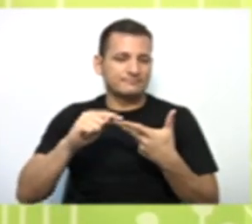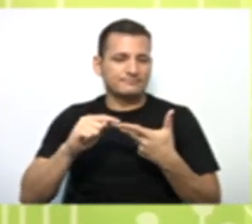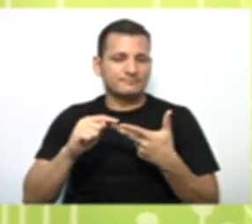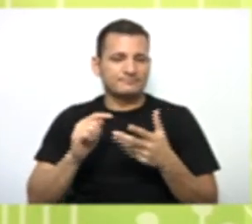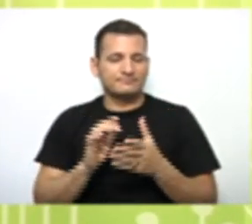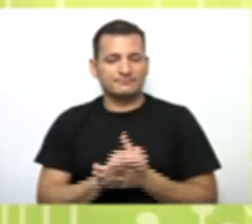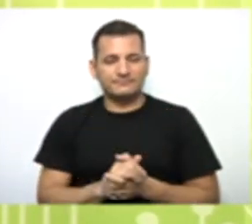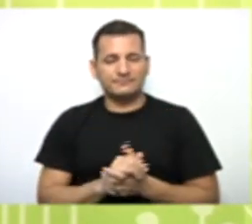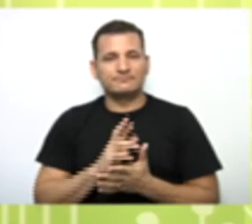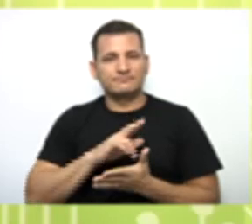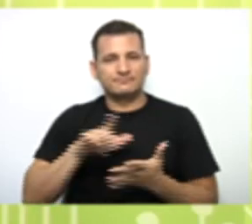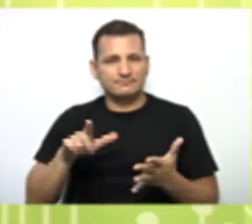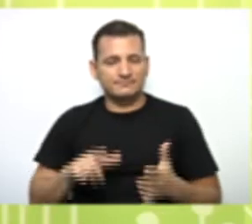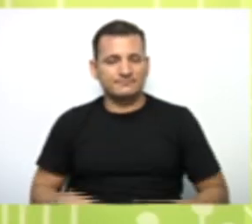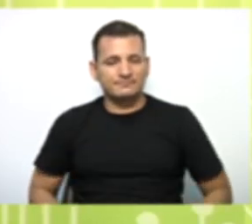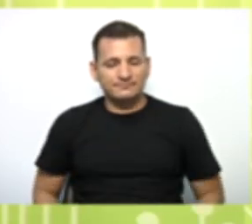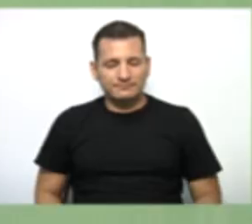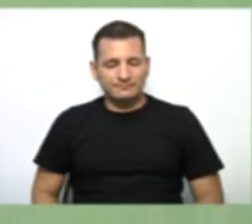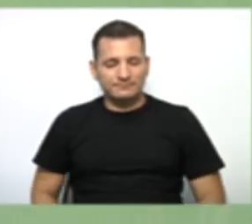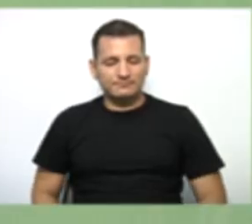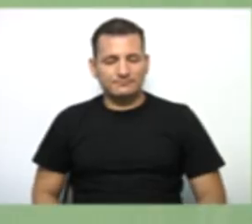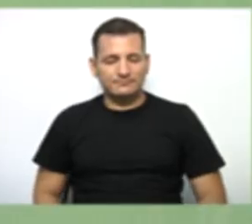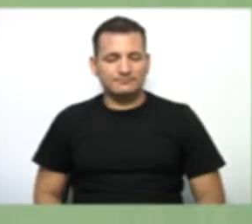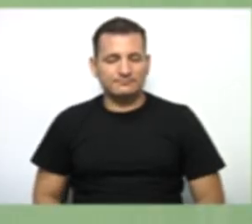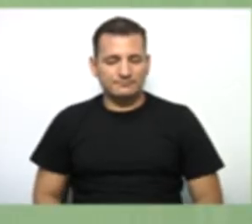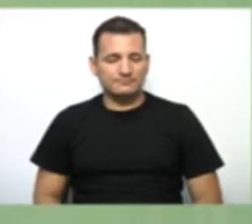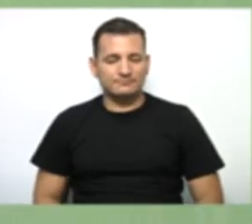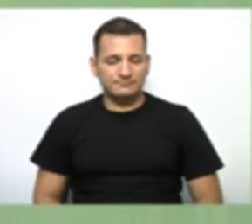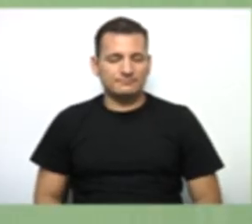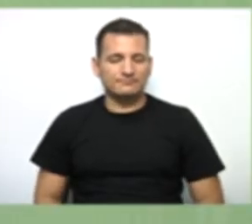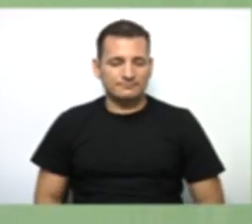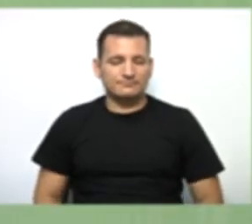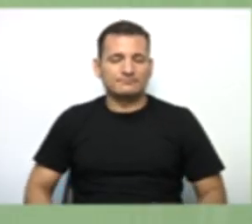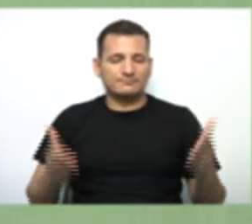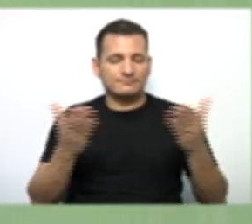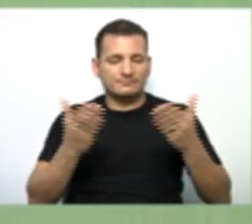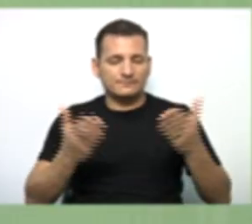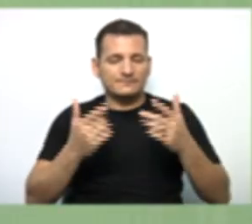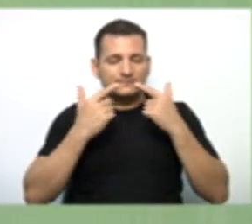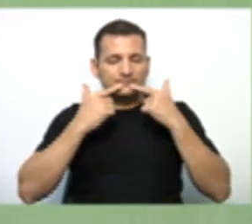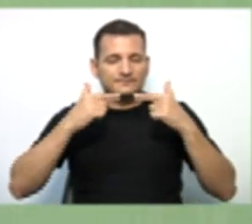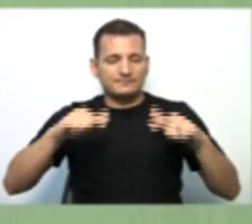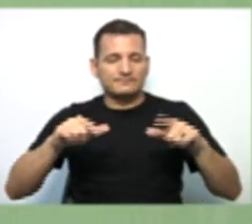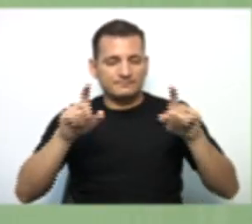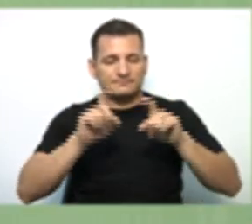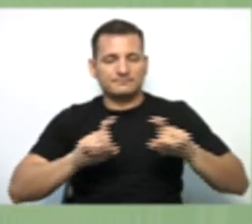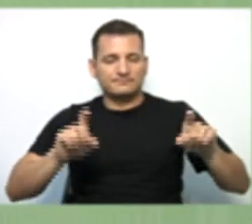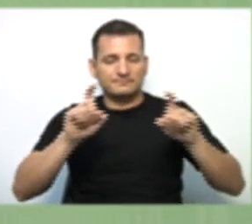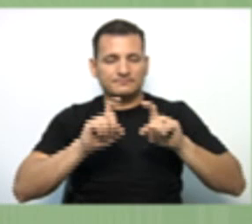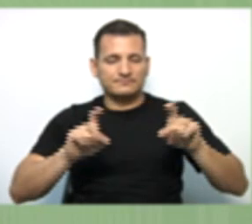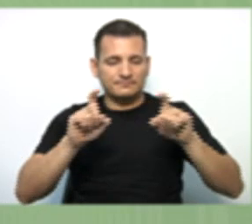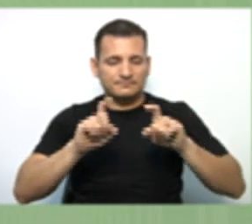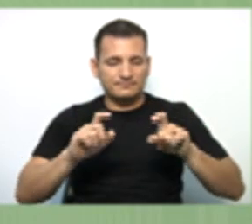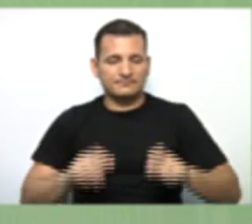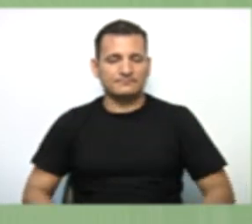de maneiras diferentes. Então, aí, vamos para a linguagem computacional.